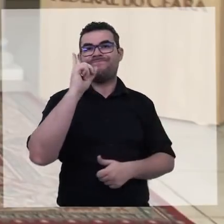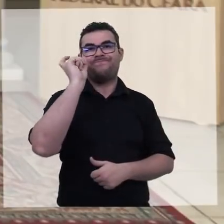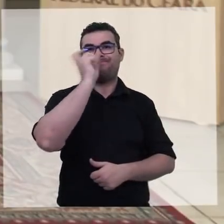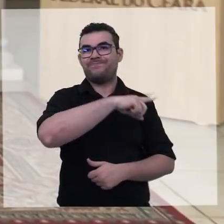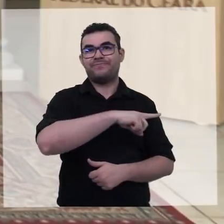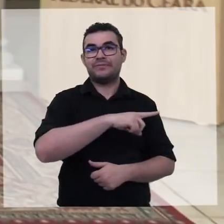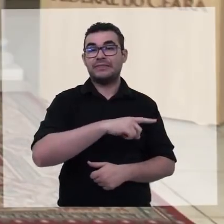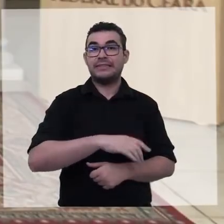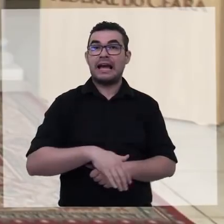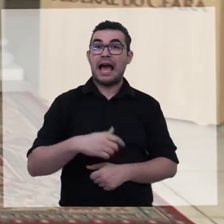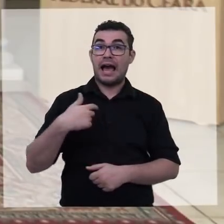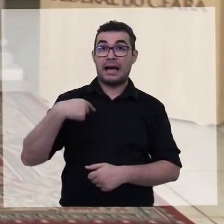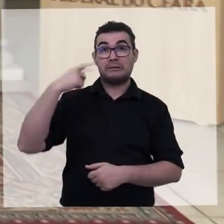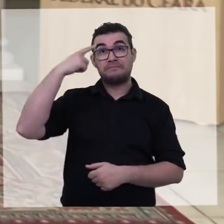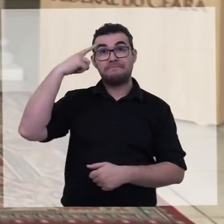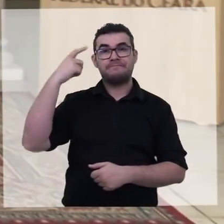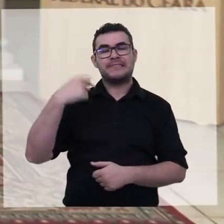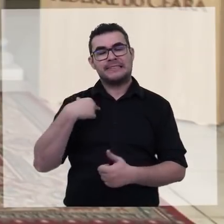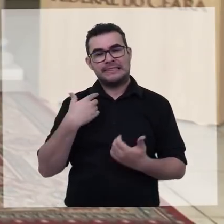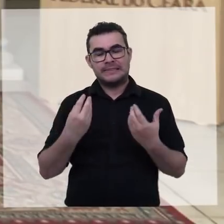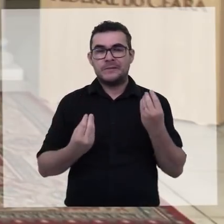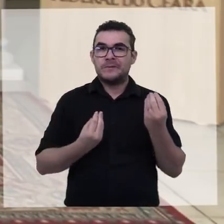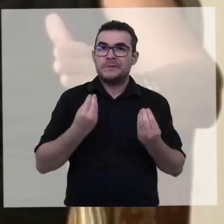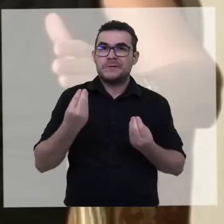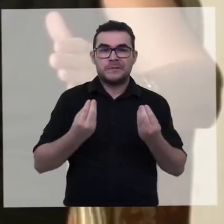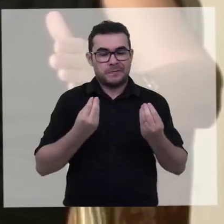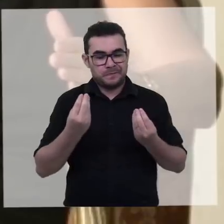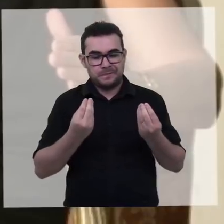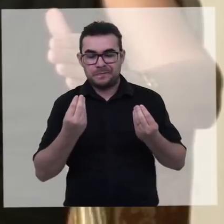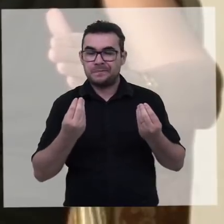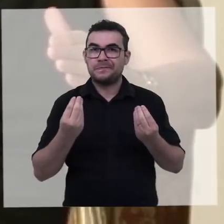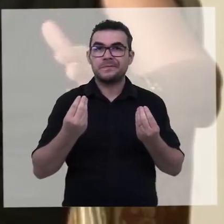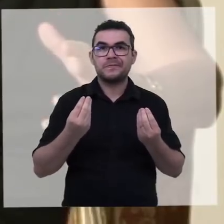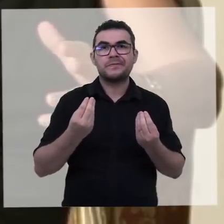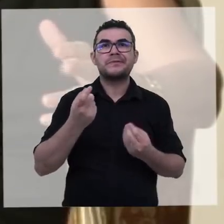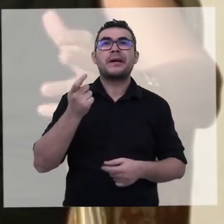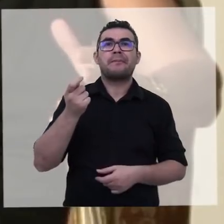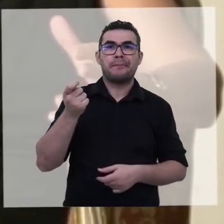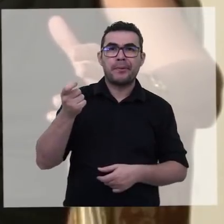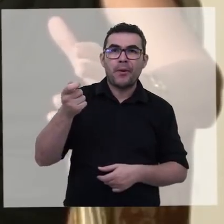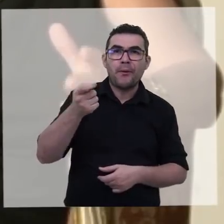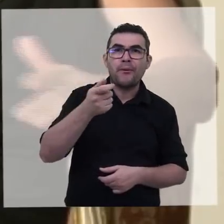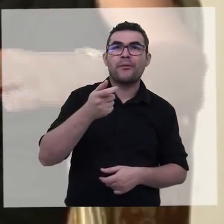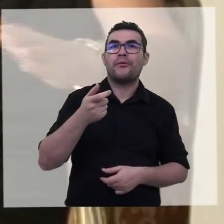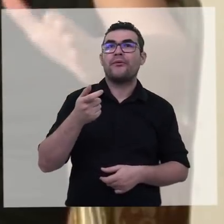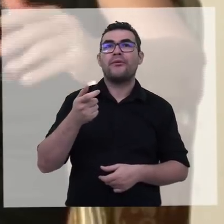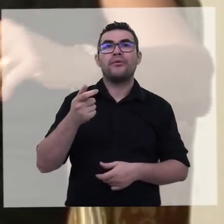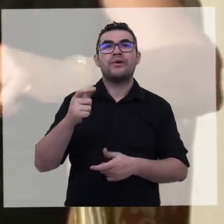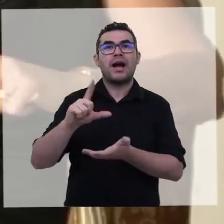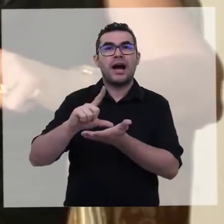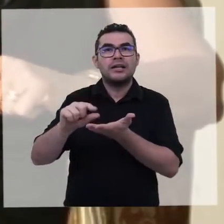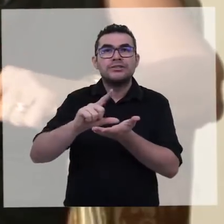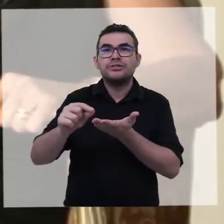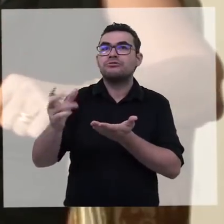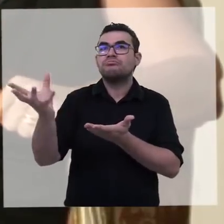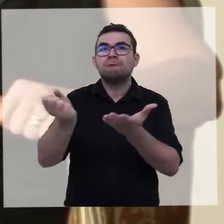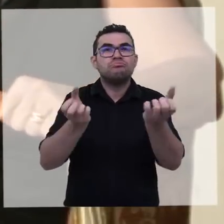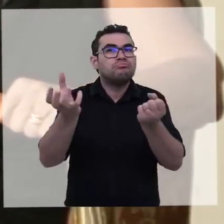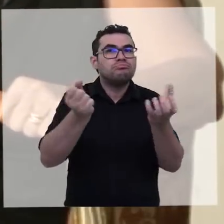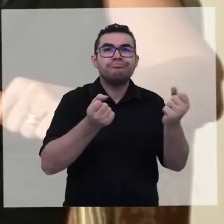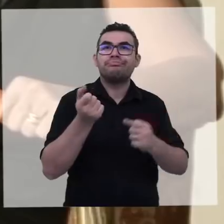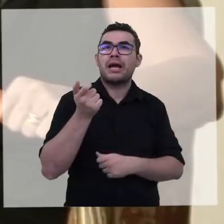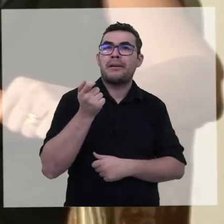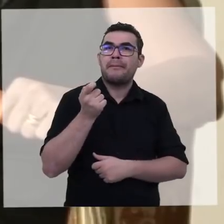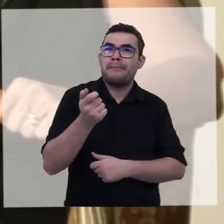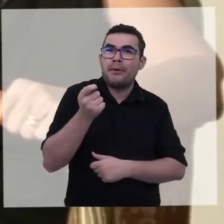cinzas. Aí então eu disse, meu Deus, o que é que eu vou fazer? Primeiro, tem pouco trabalho, mas trabalho dessa qualidade essa revista